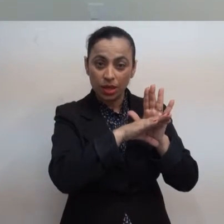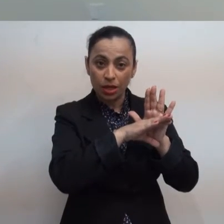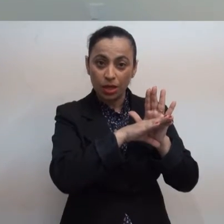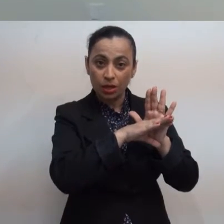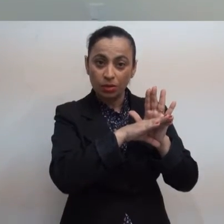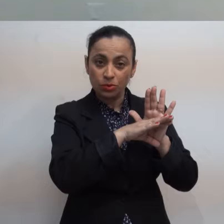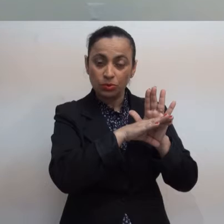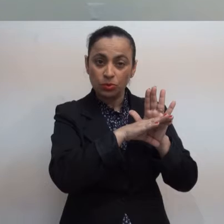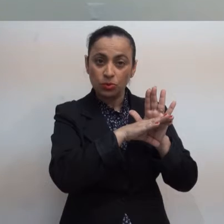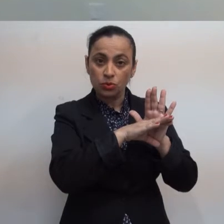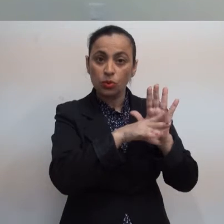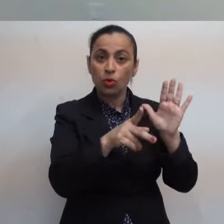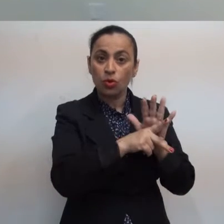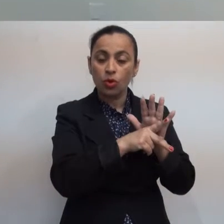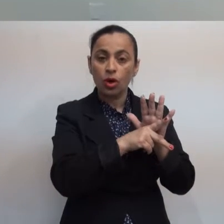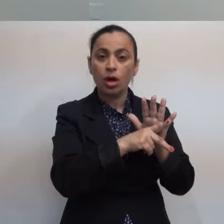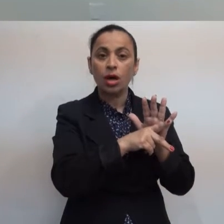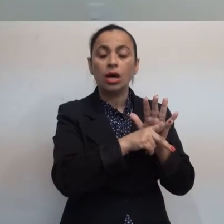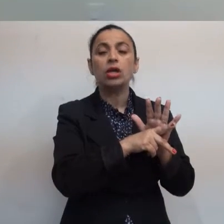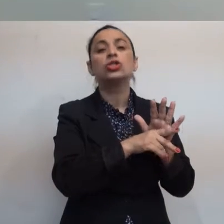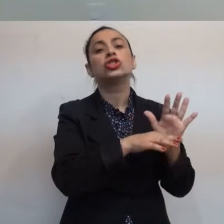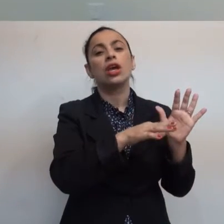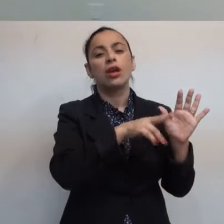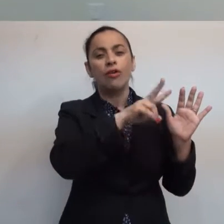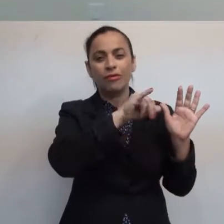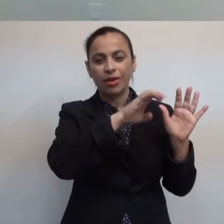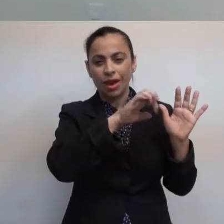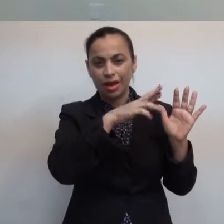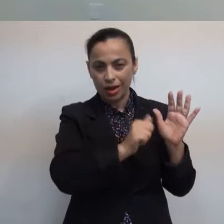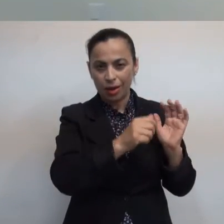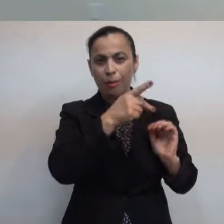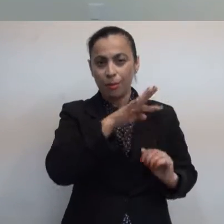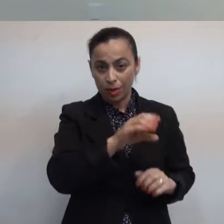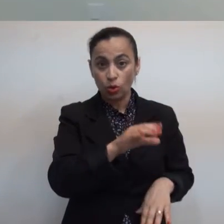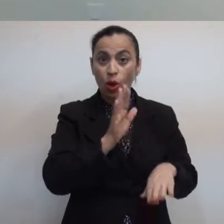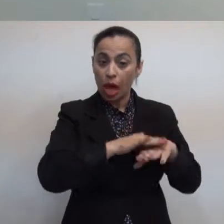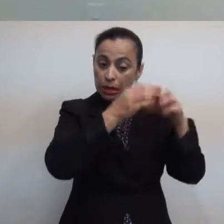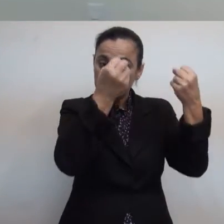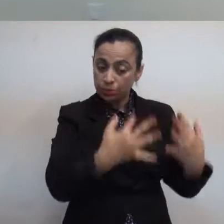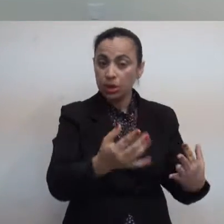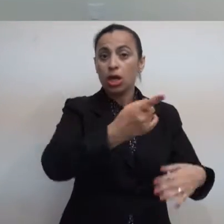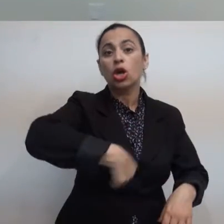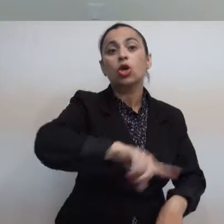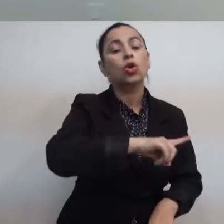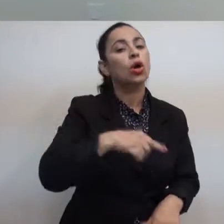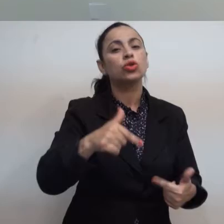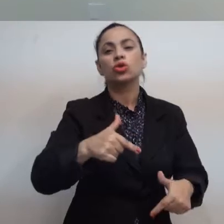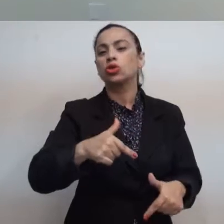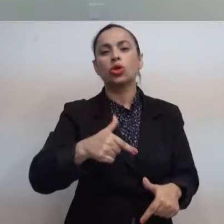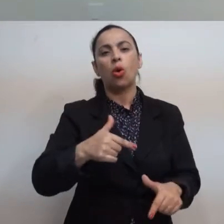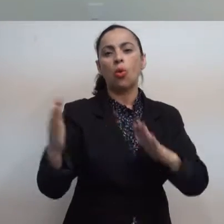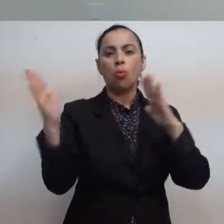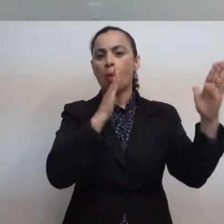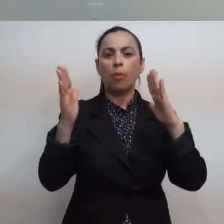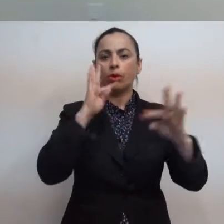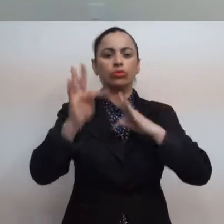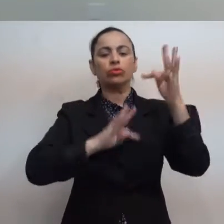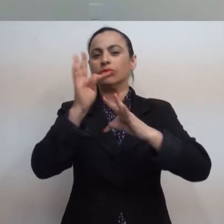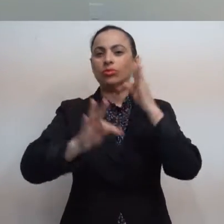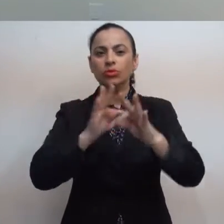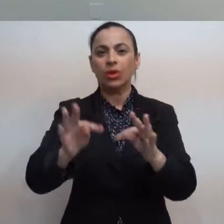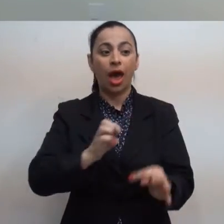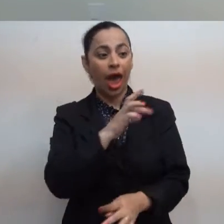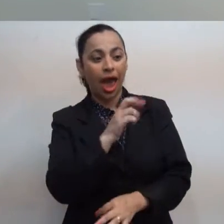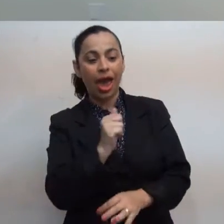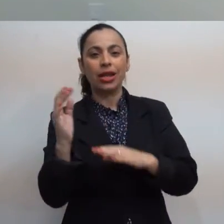do conceito do filósofo Vieira Pinto, no qual ele fala que nós não estamos numa